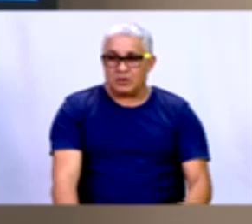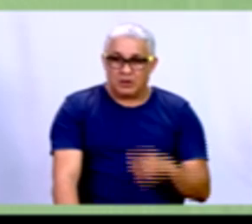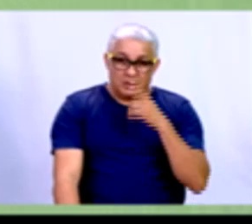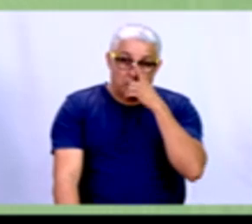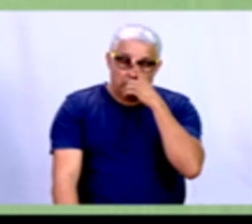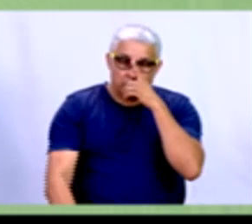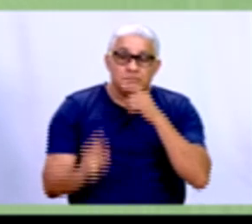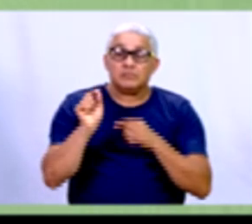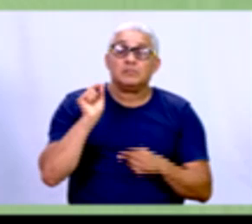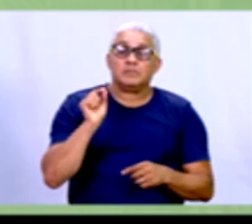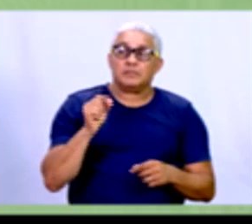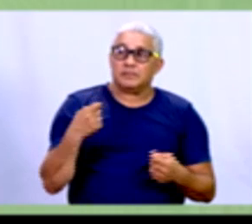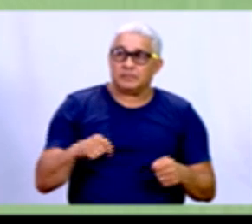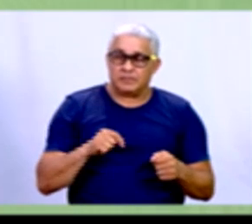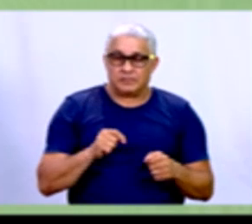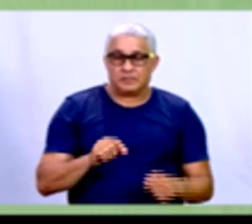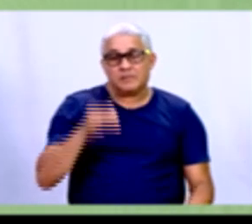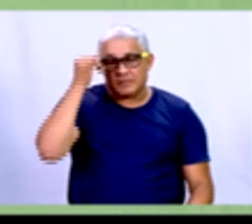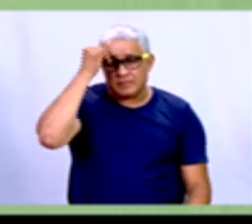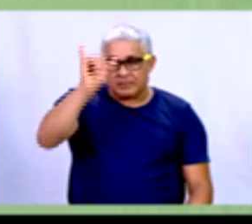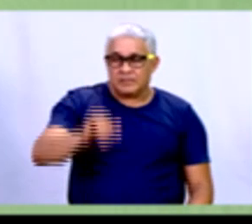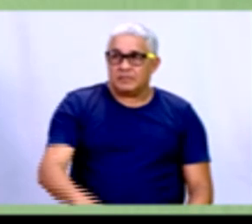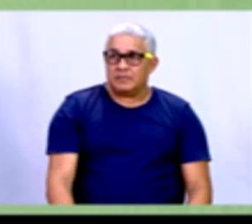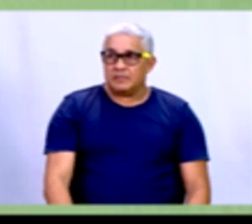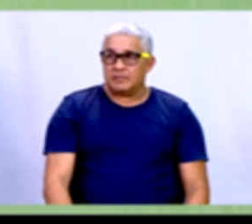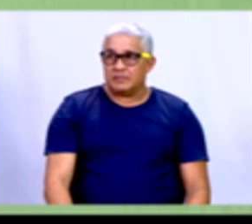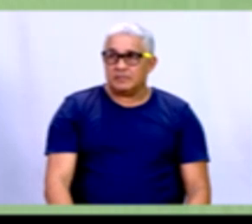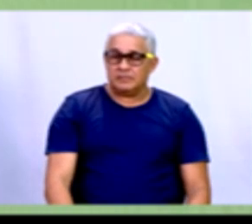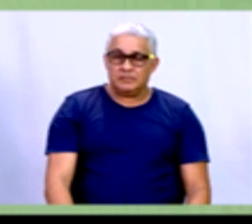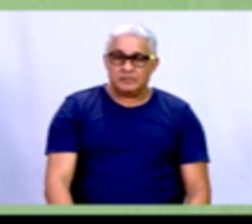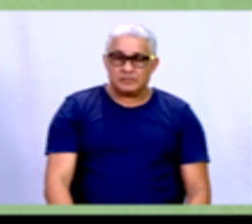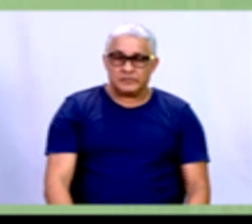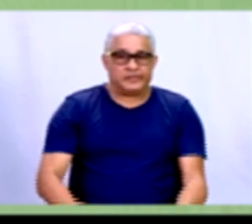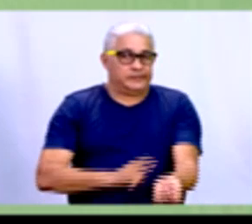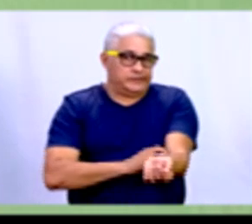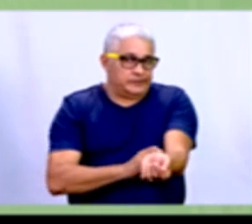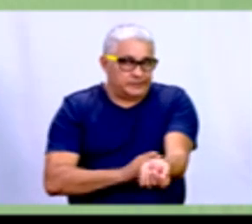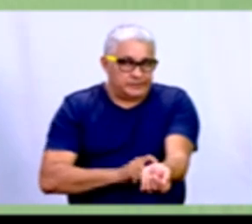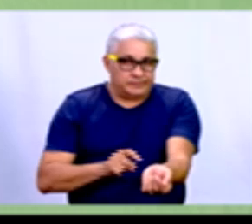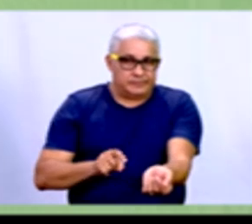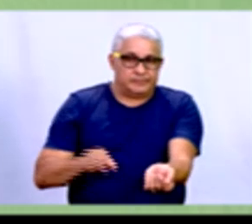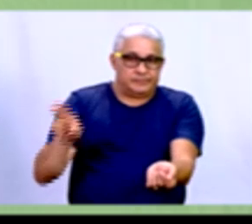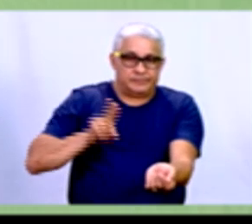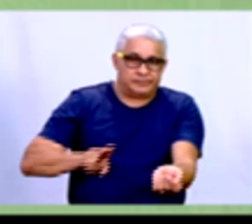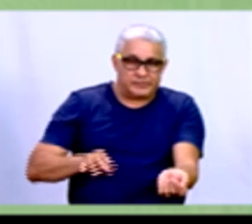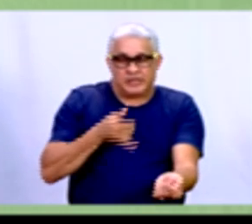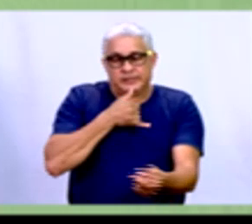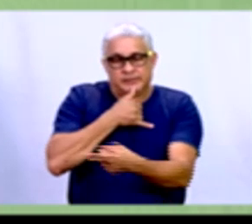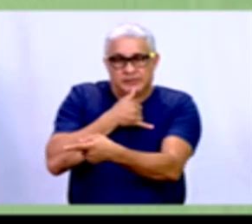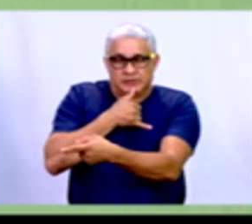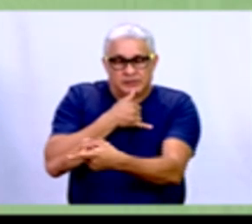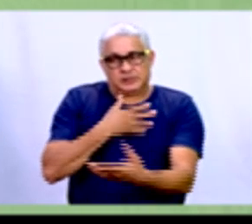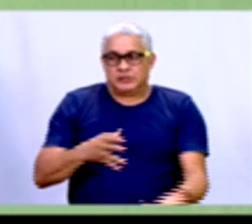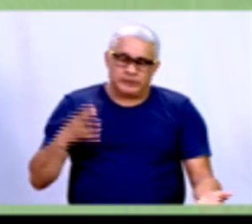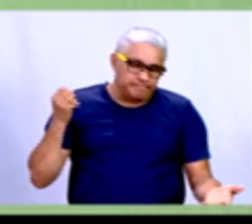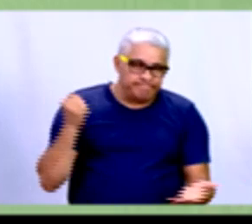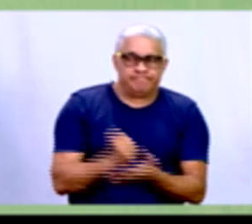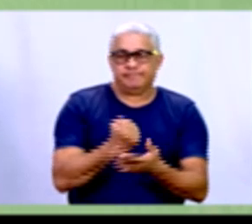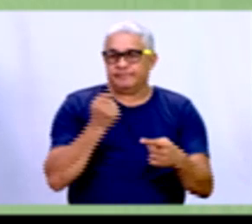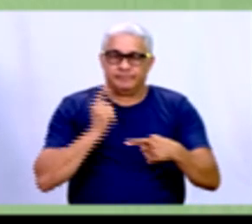O que a gente deve evitar, então? Aborrecimento do usuário, a frustração do usuário porque não